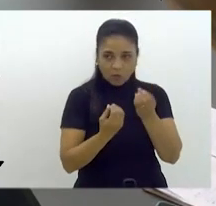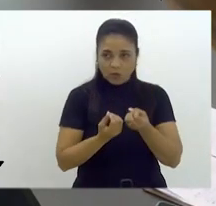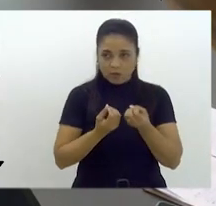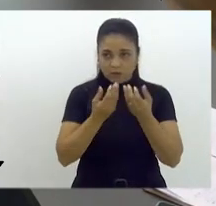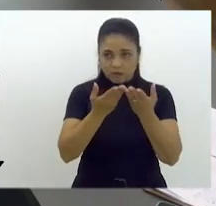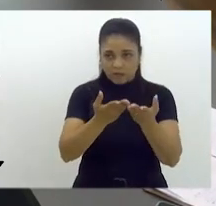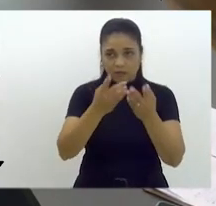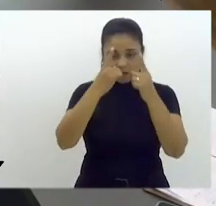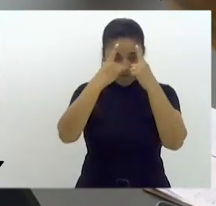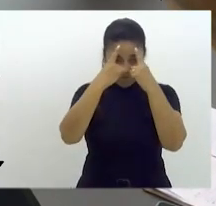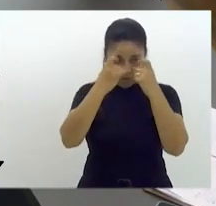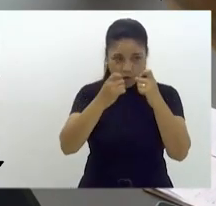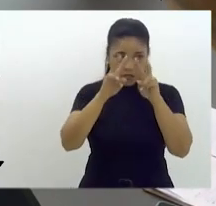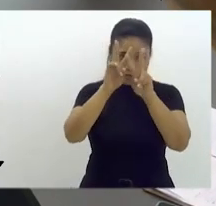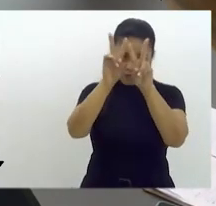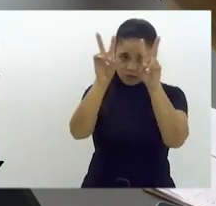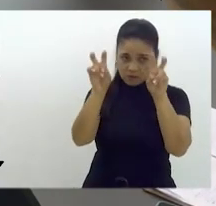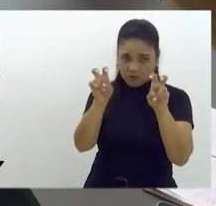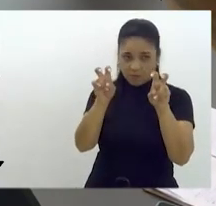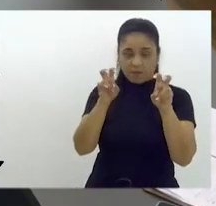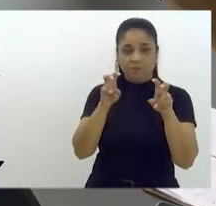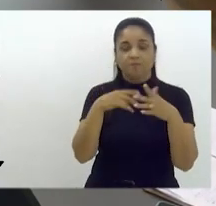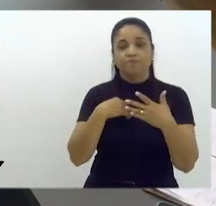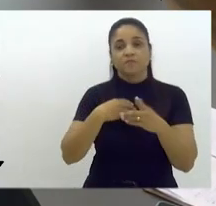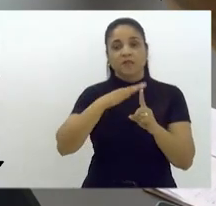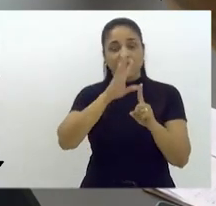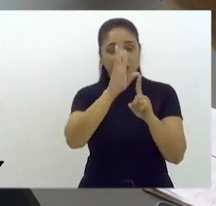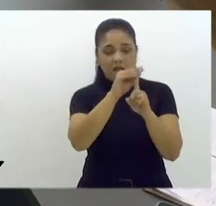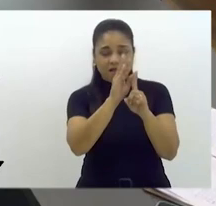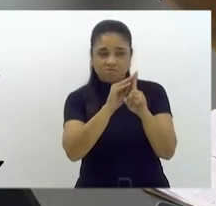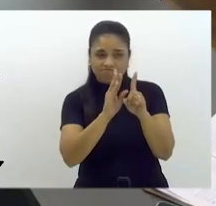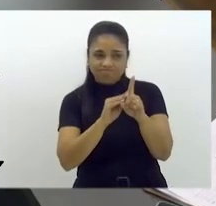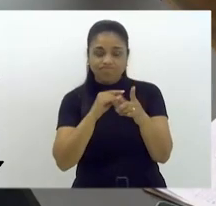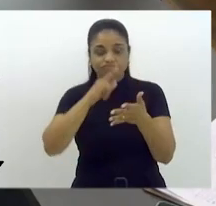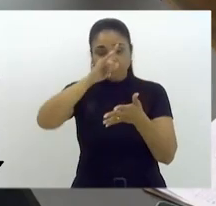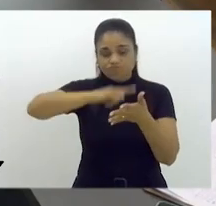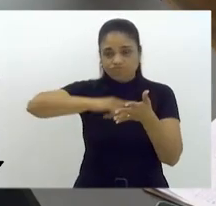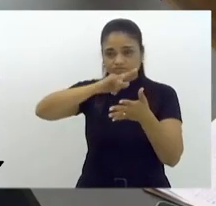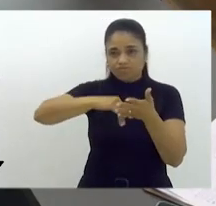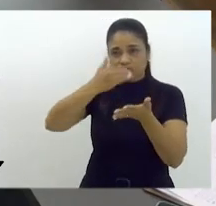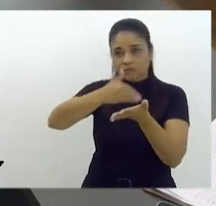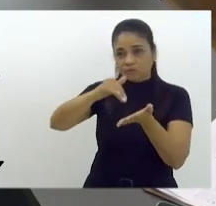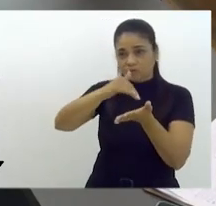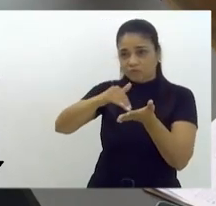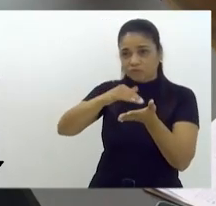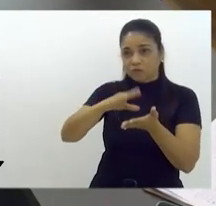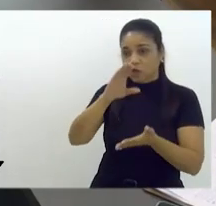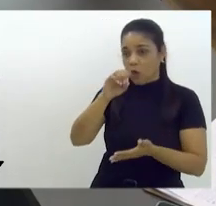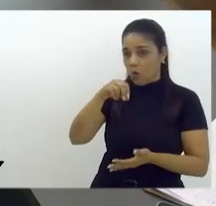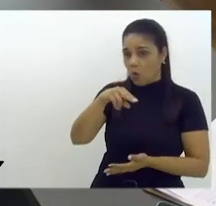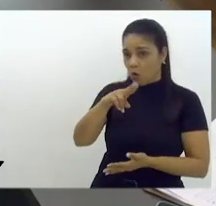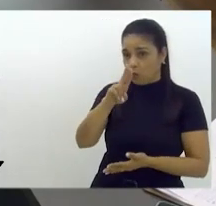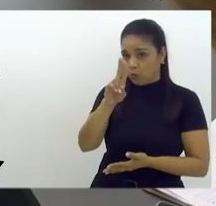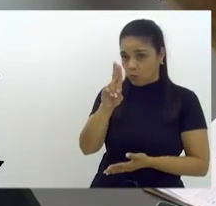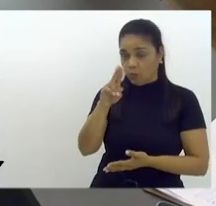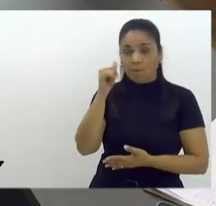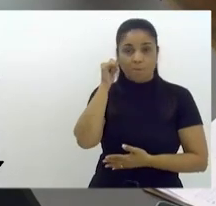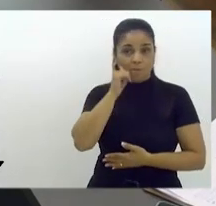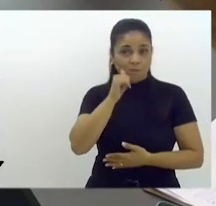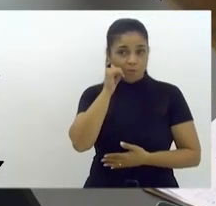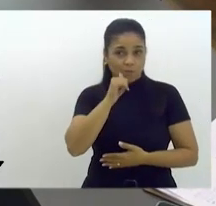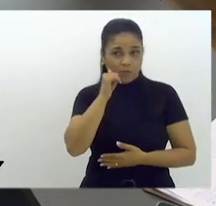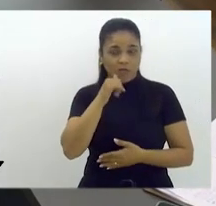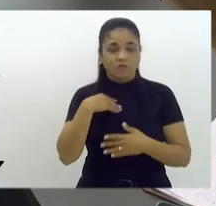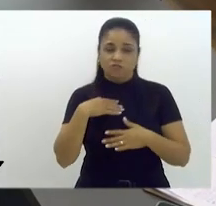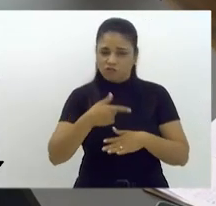de saiba violência e Cyber assédio é um documento que foi elaborado pelo escritório Regional da ONU mulheres né e a gente até